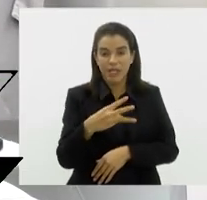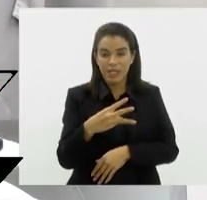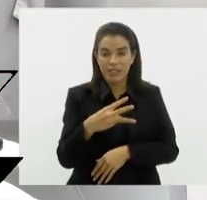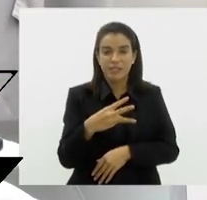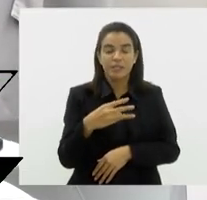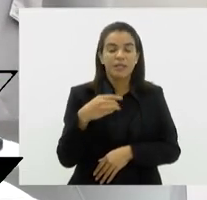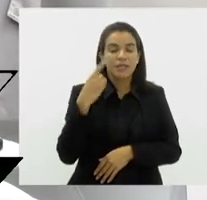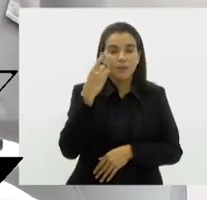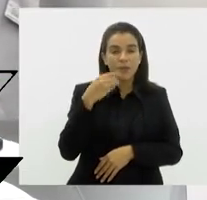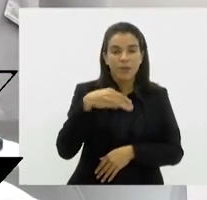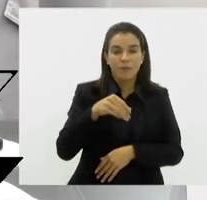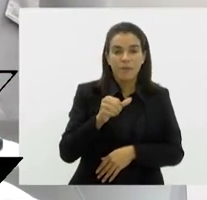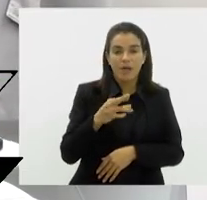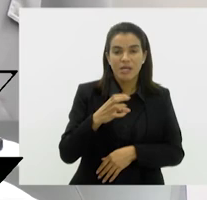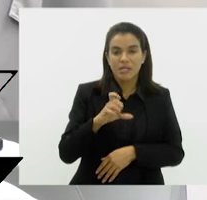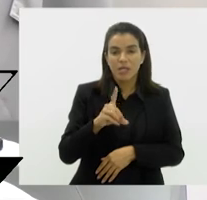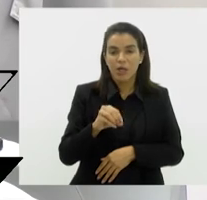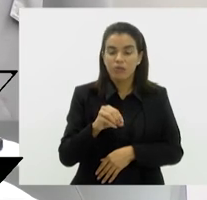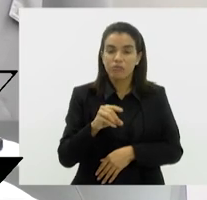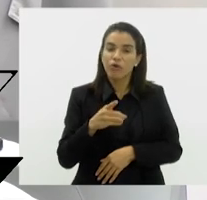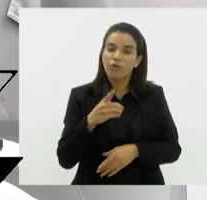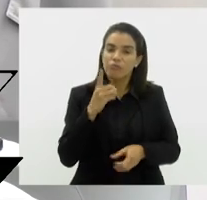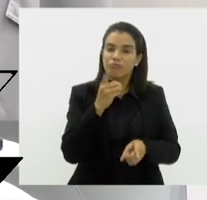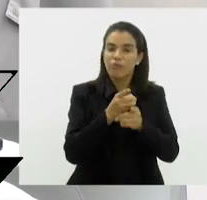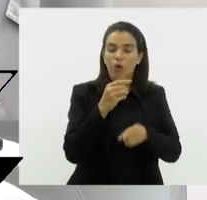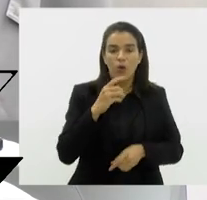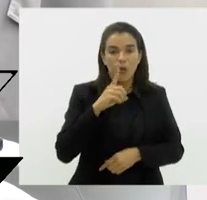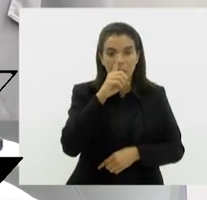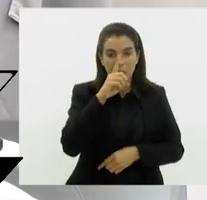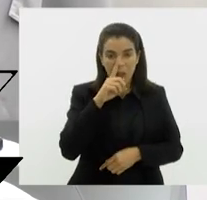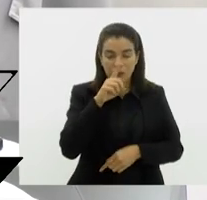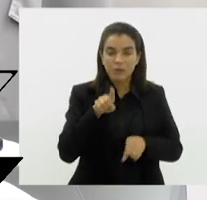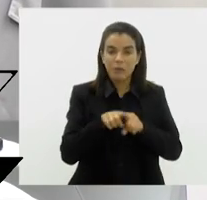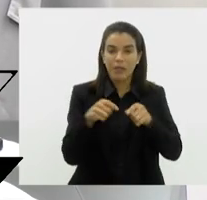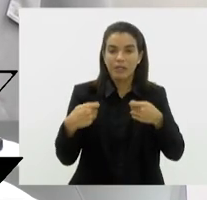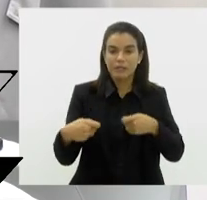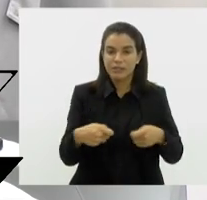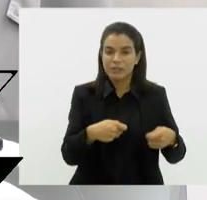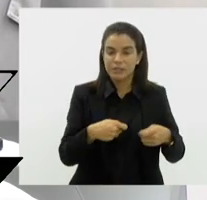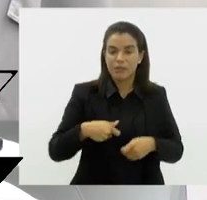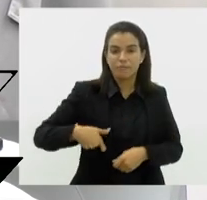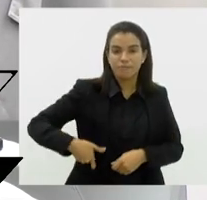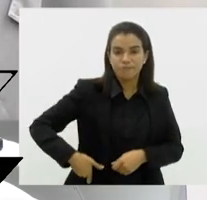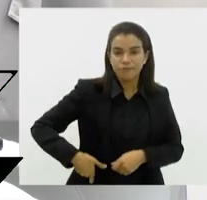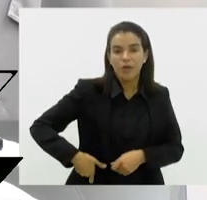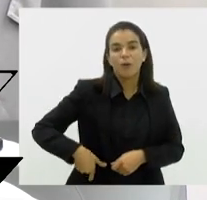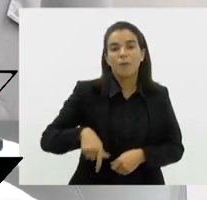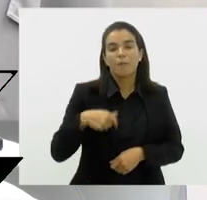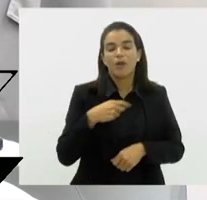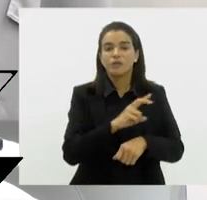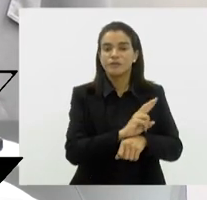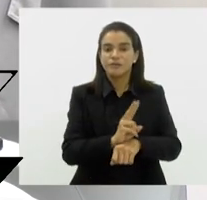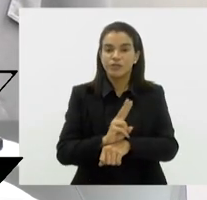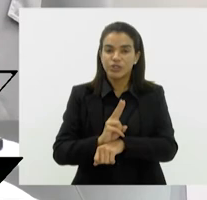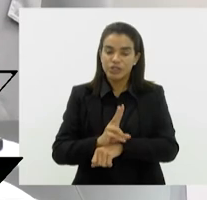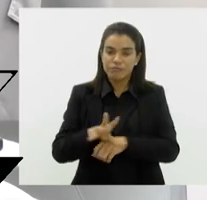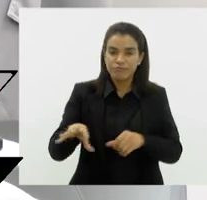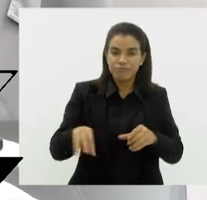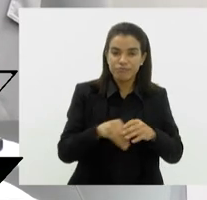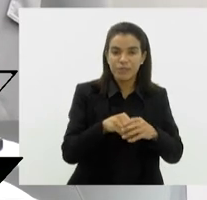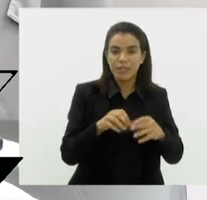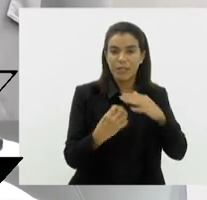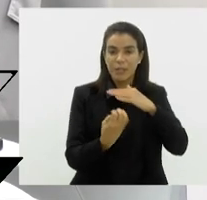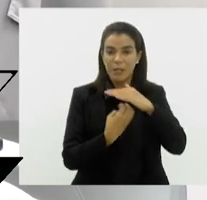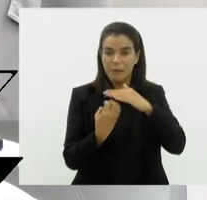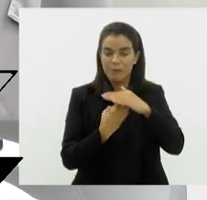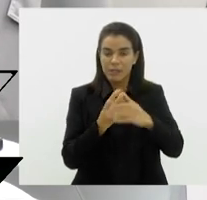deputado Marcelo Dino, que reconhece o risco da atividade e a efetiva necessidade de porte de arma de fogo pelos vigilantes integrantes de empresas